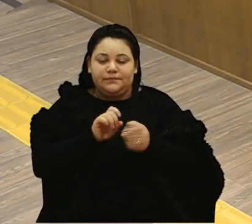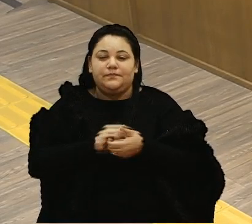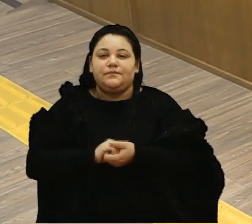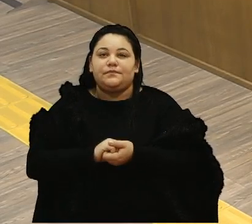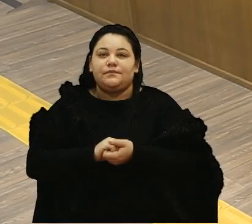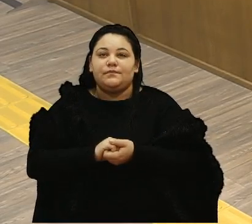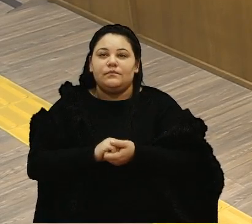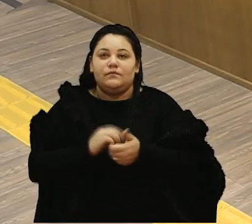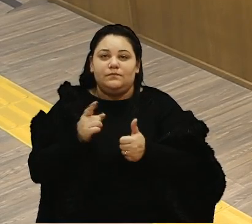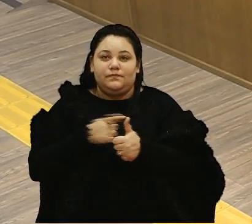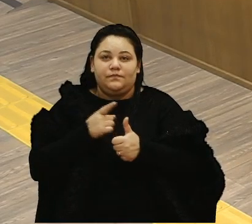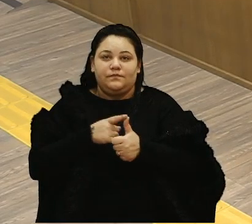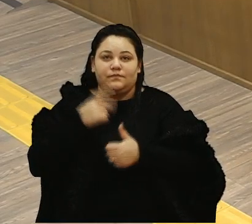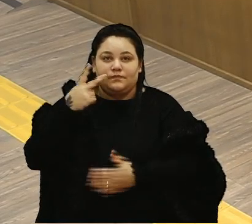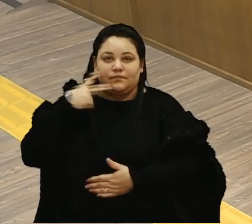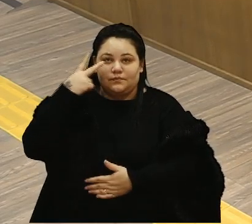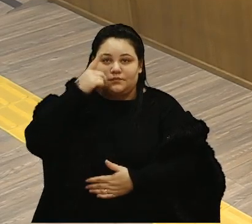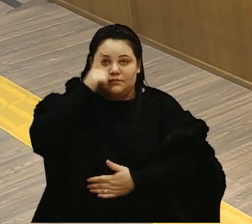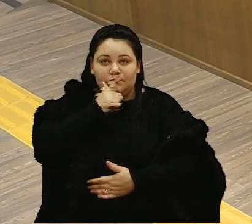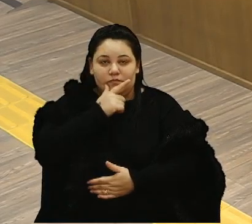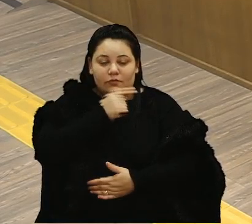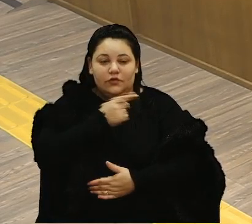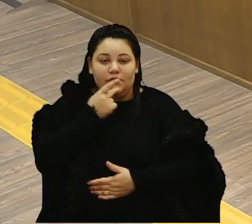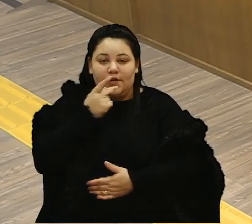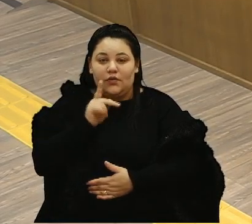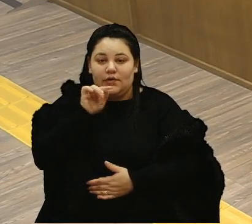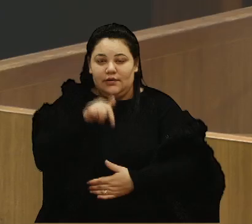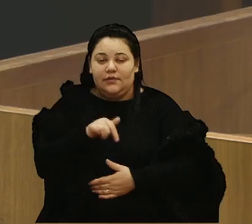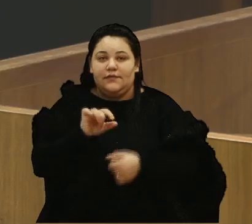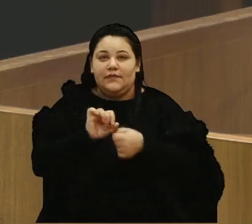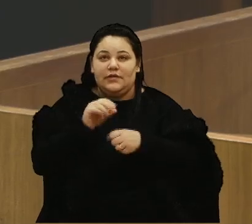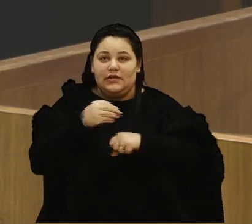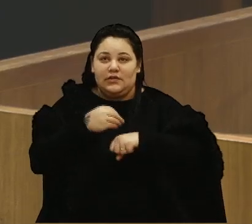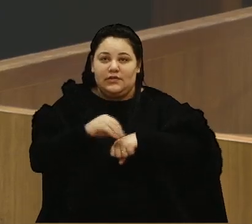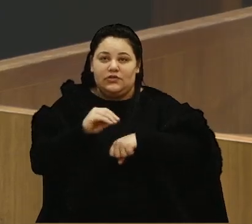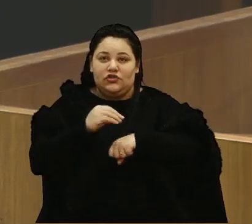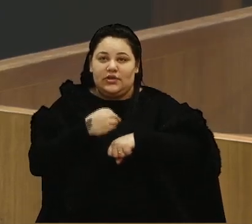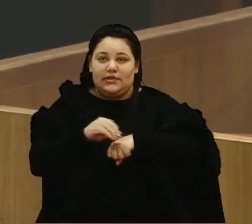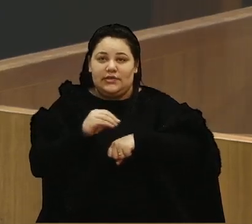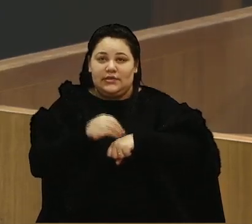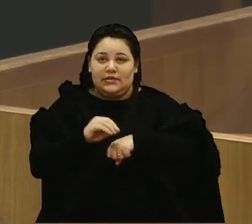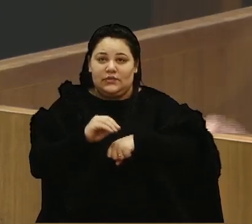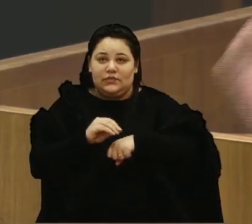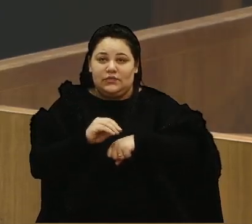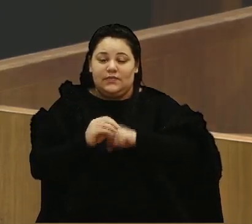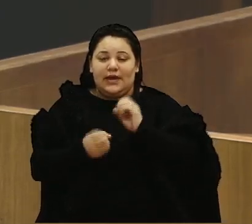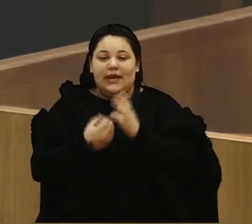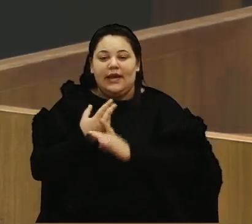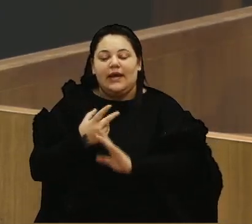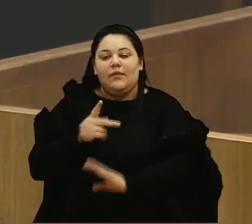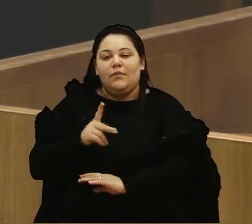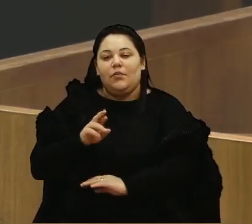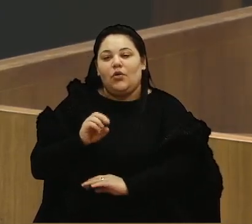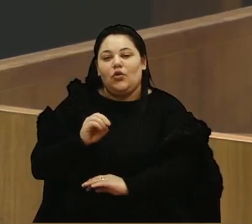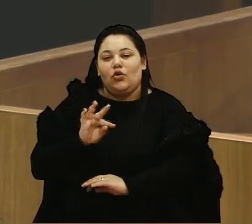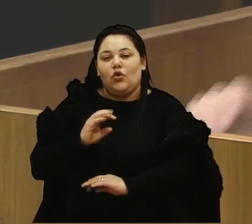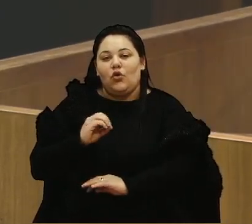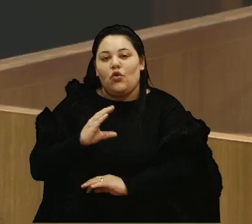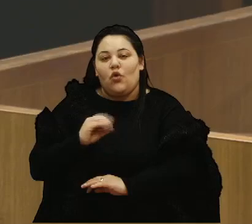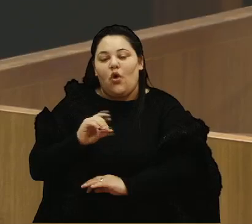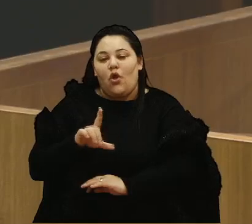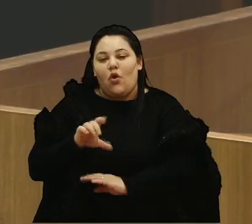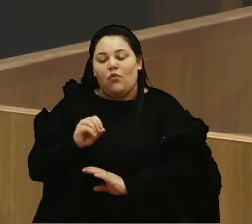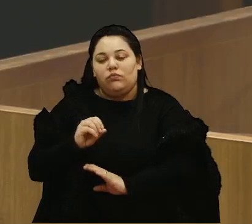vereador Lucas, o senhor comentou aqui, fez a proposição de um protocolo em relação à questão